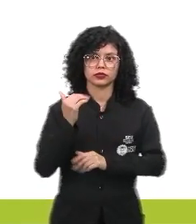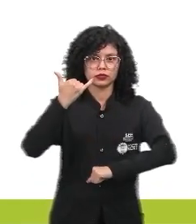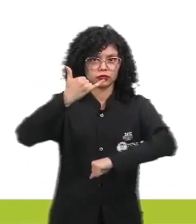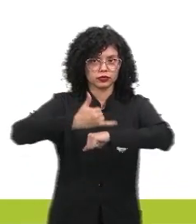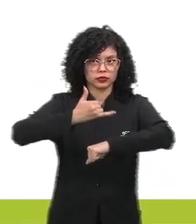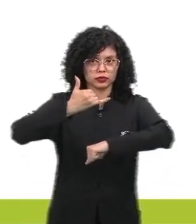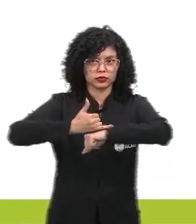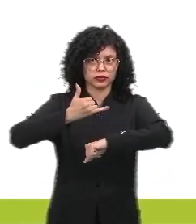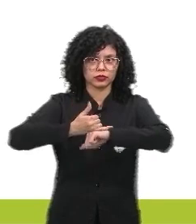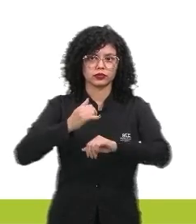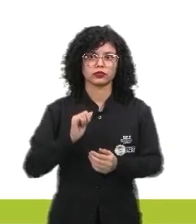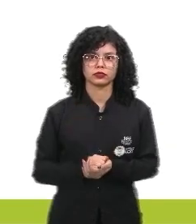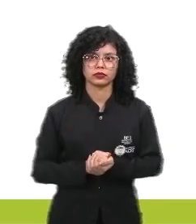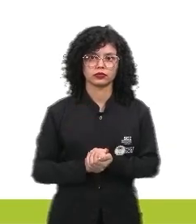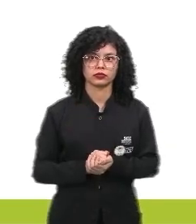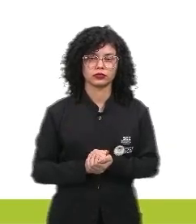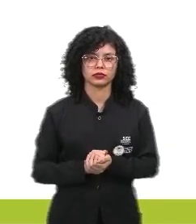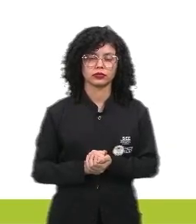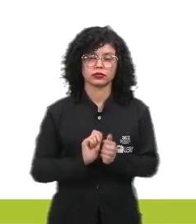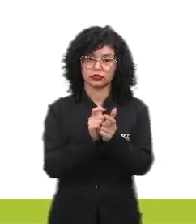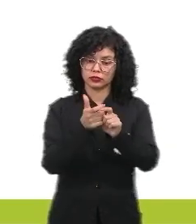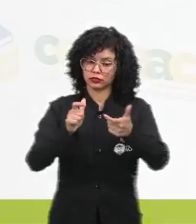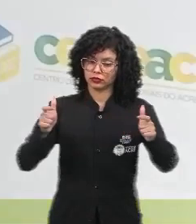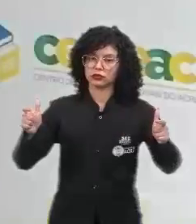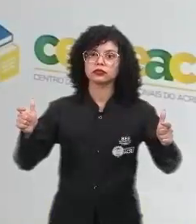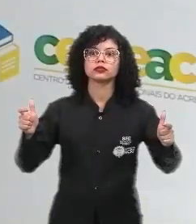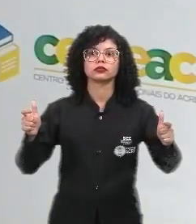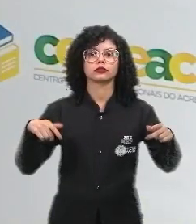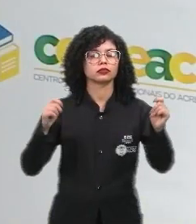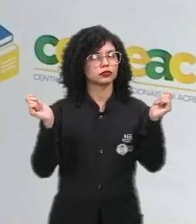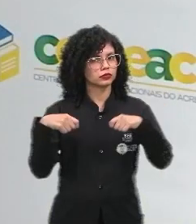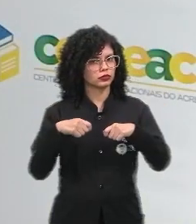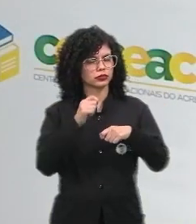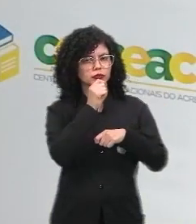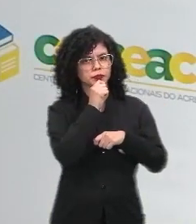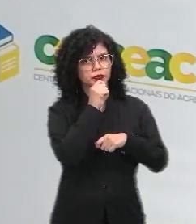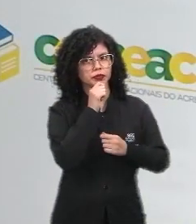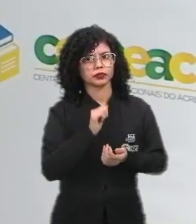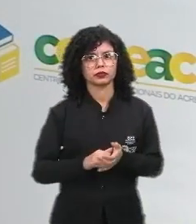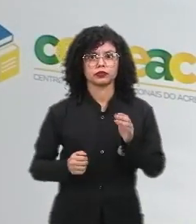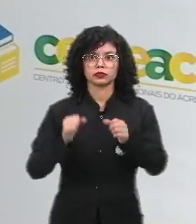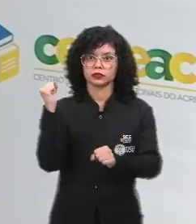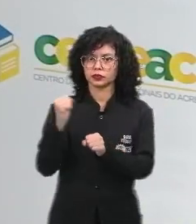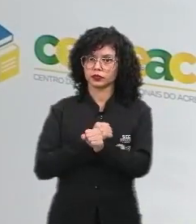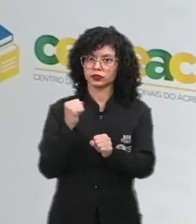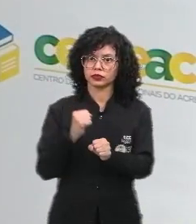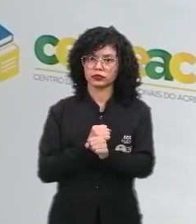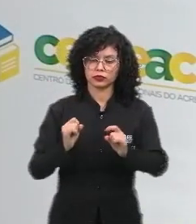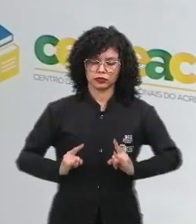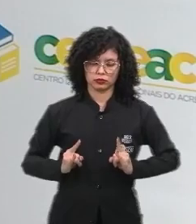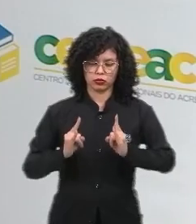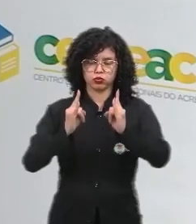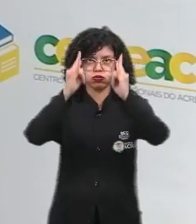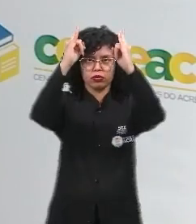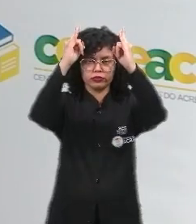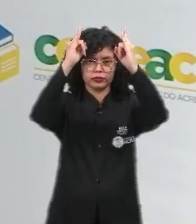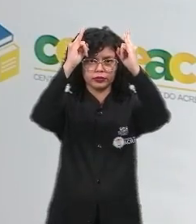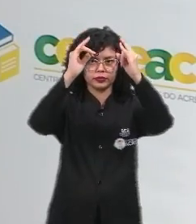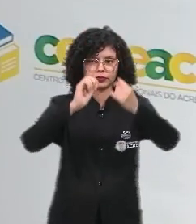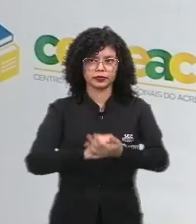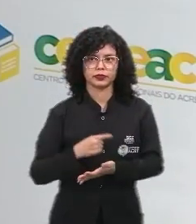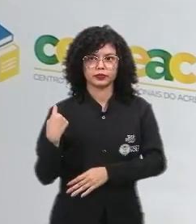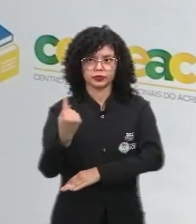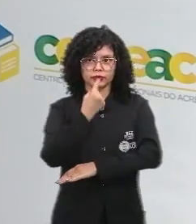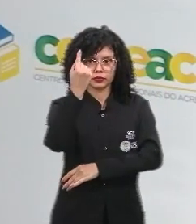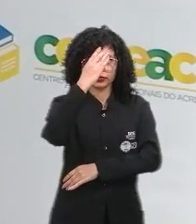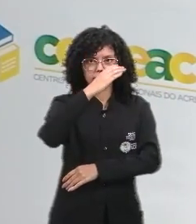e do alumínio vai ganhar agora larga escala, possibilitando construções de arranha-céus, por exemplo, né?